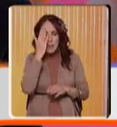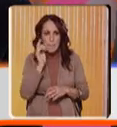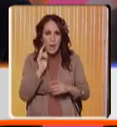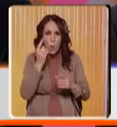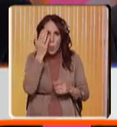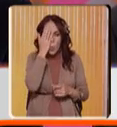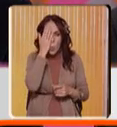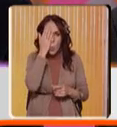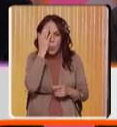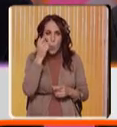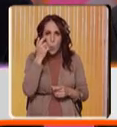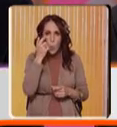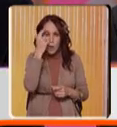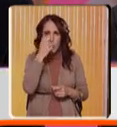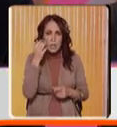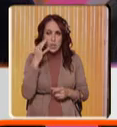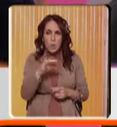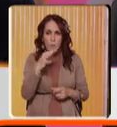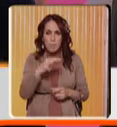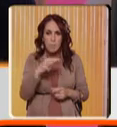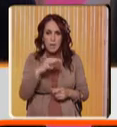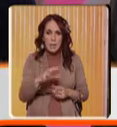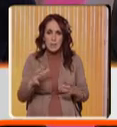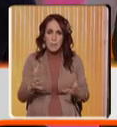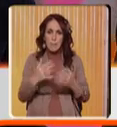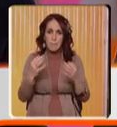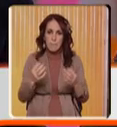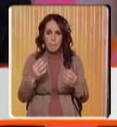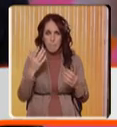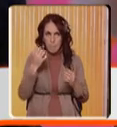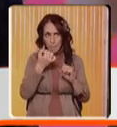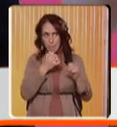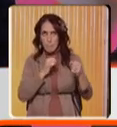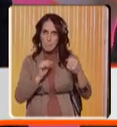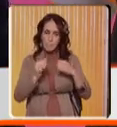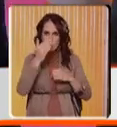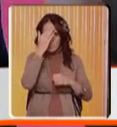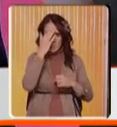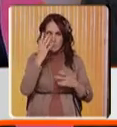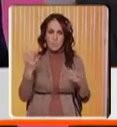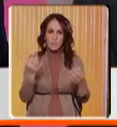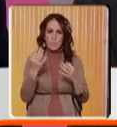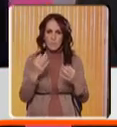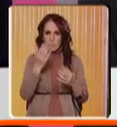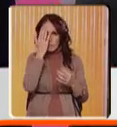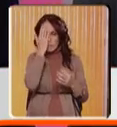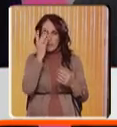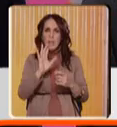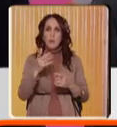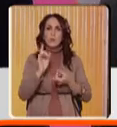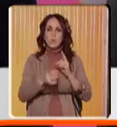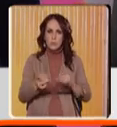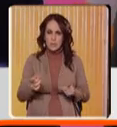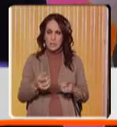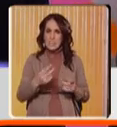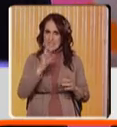para o olho é um olho normal. Portanto, há um desenvolvimento do cérebro em relação às funções que são estimuladas. O que é que acontece